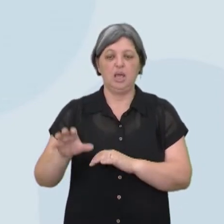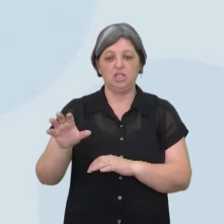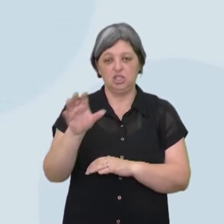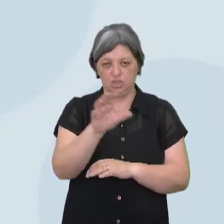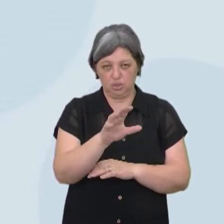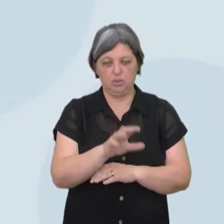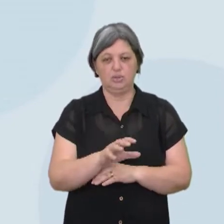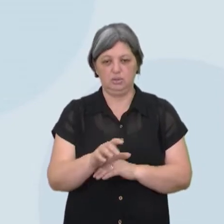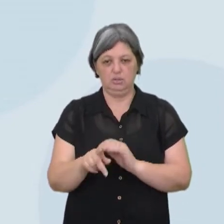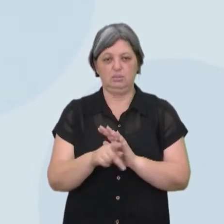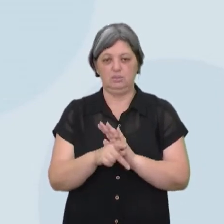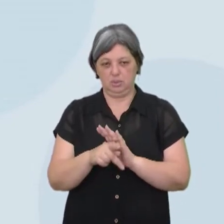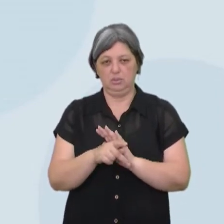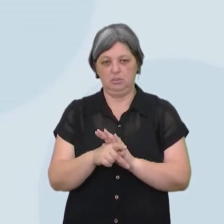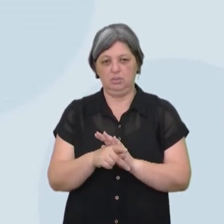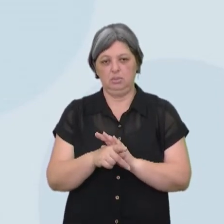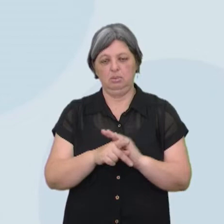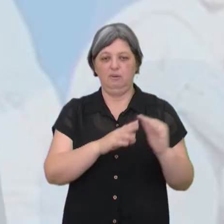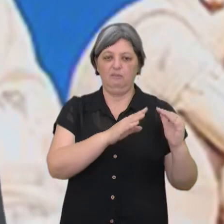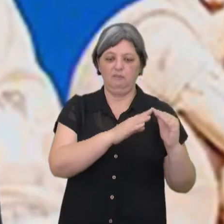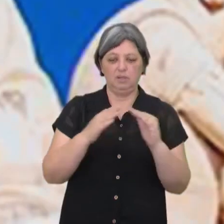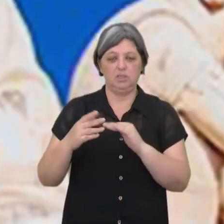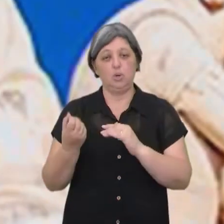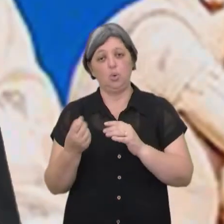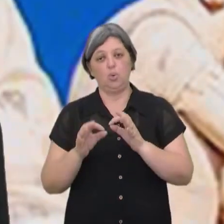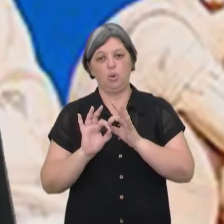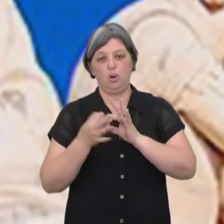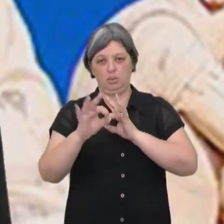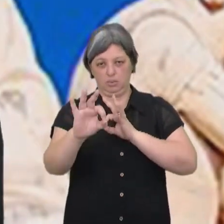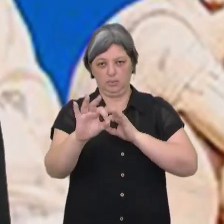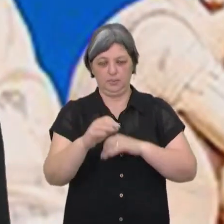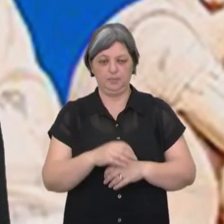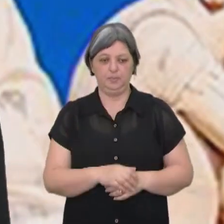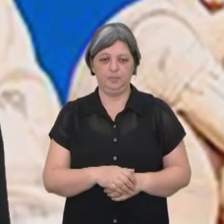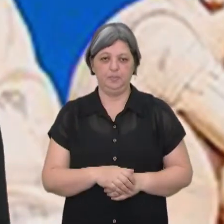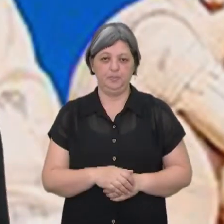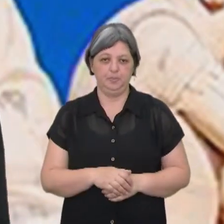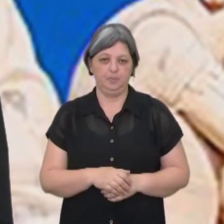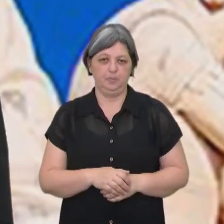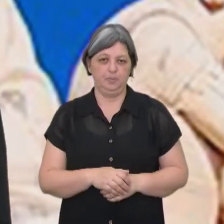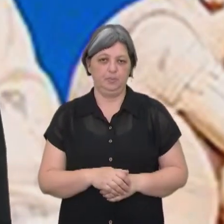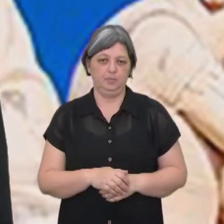né, geográficas, vizinhas ou distantes. Pessoal, volta em mim um pouquinho.